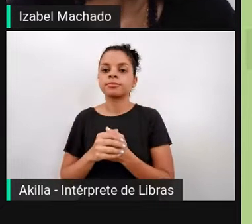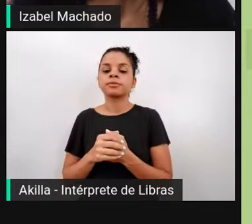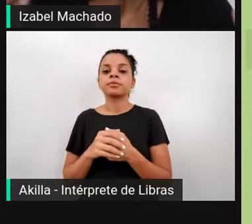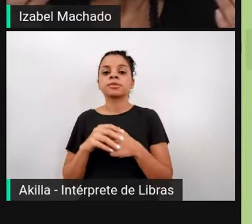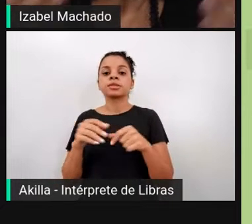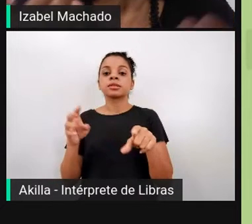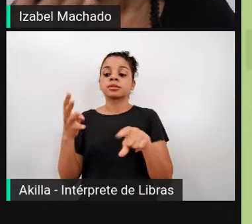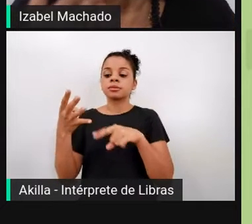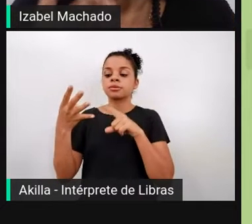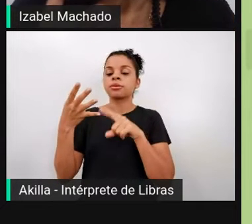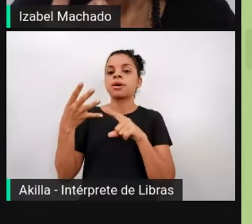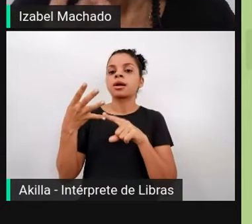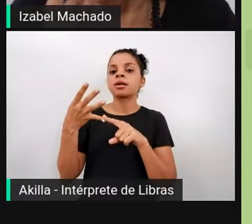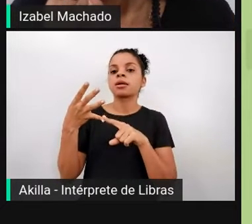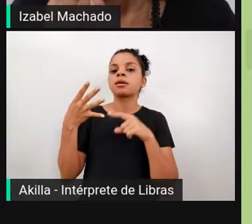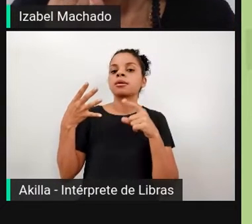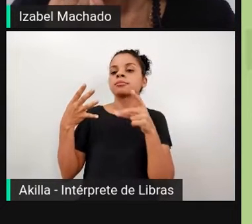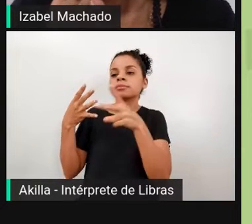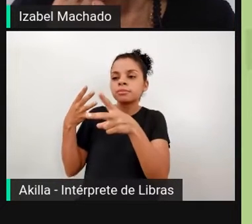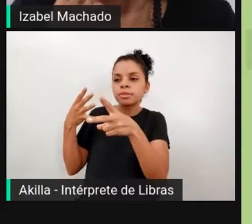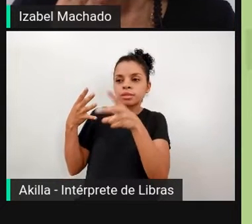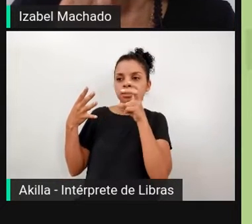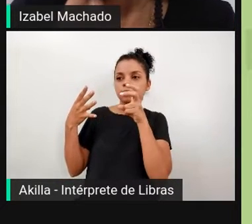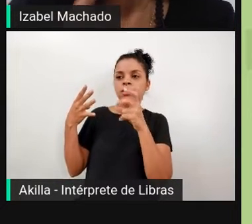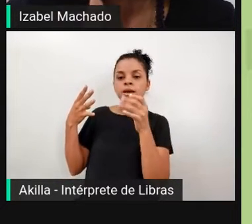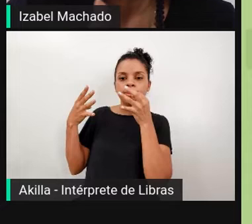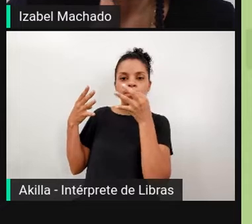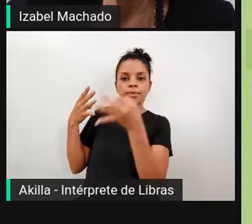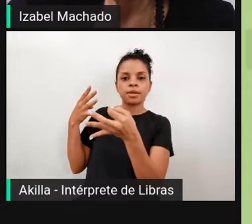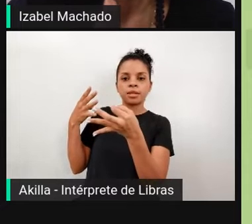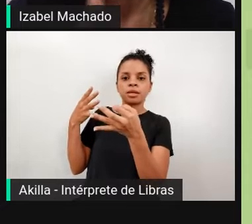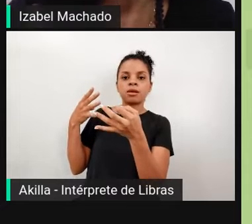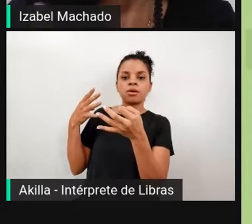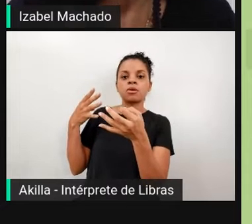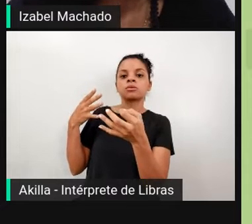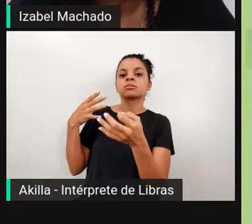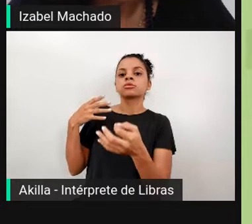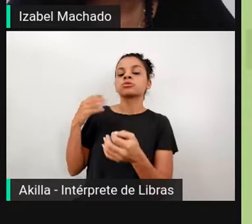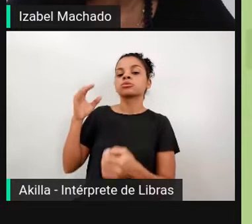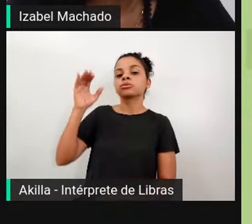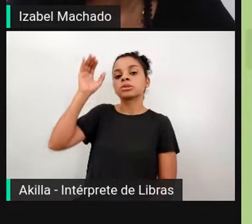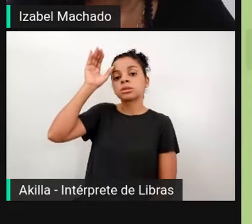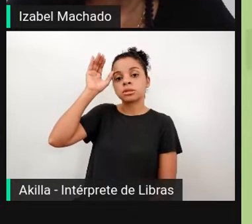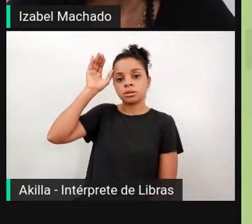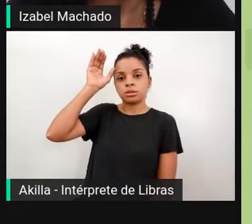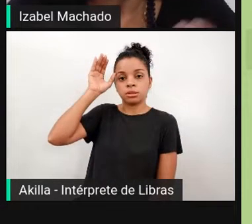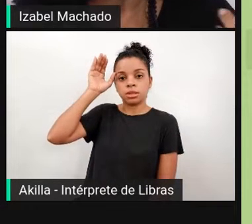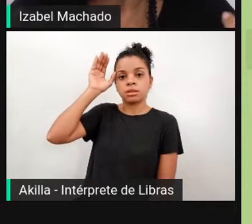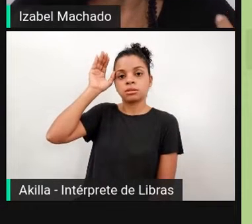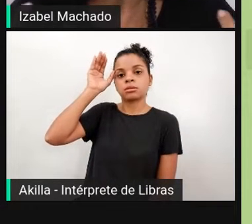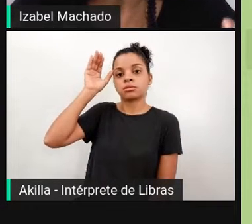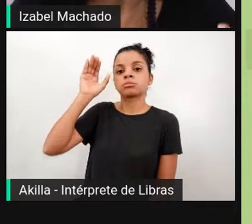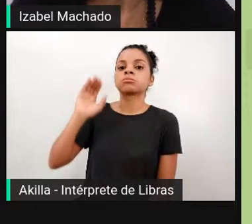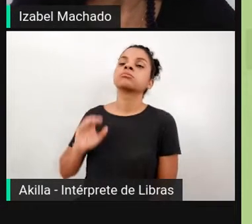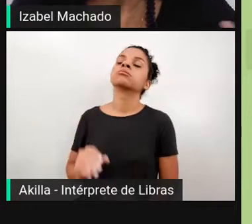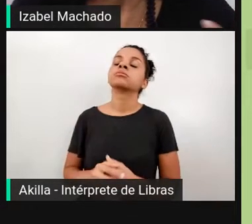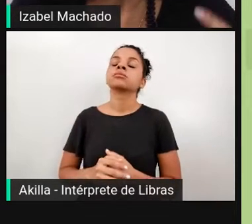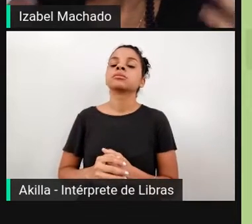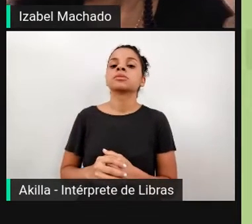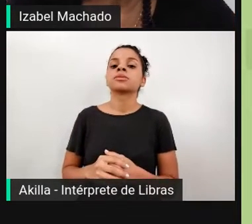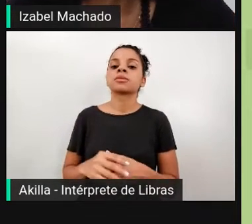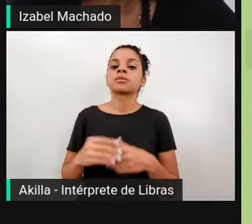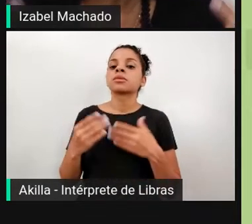cidadão, que não é um foco assim prioritário da minha pesquisa, mas que vai perpassar também, que é a questão de